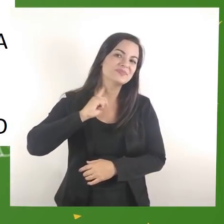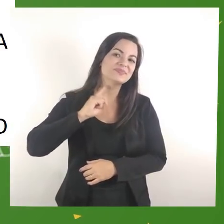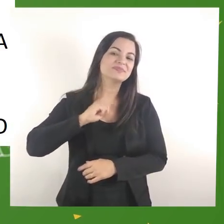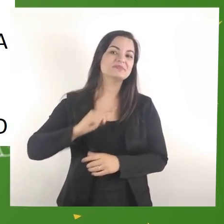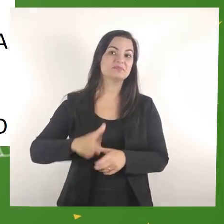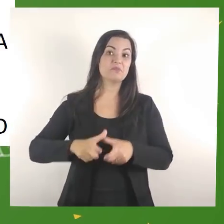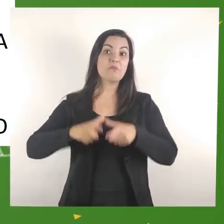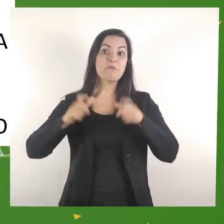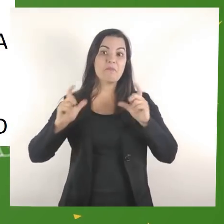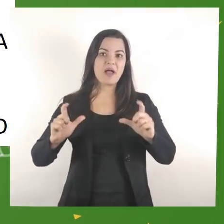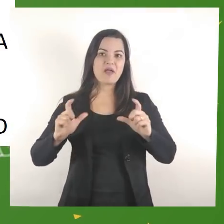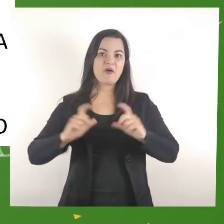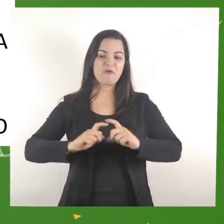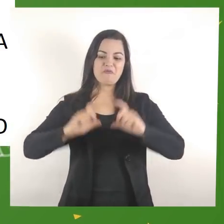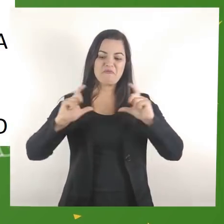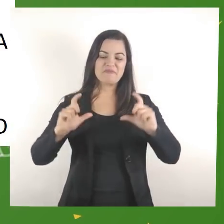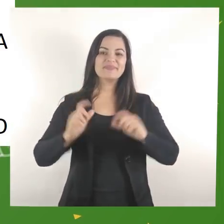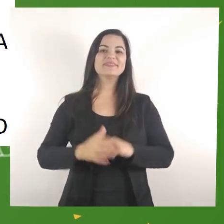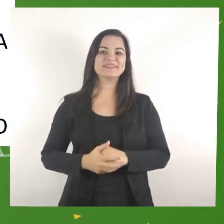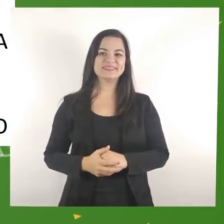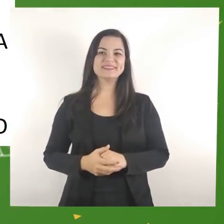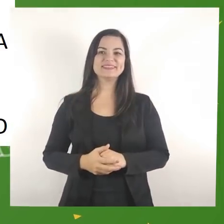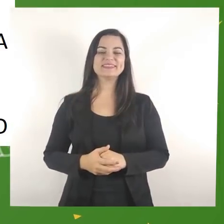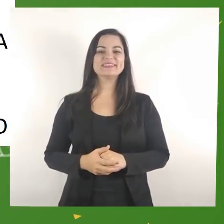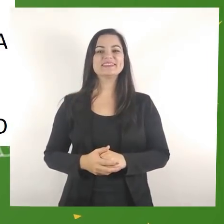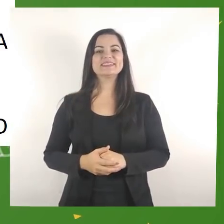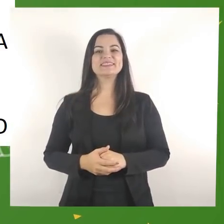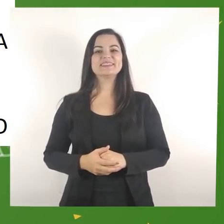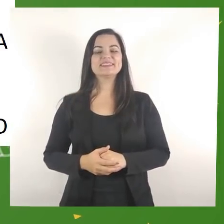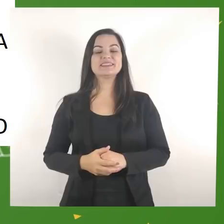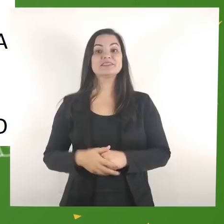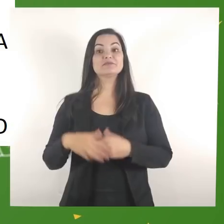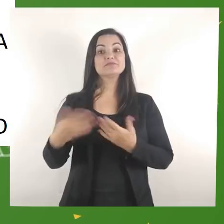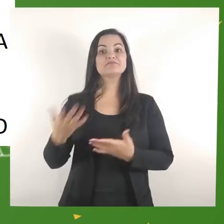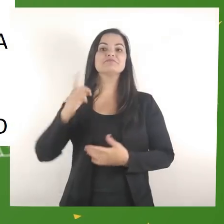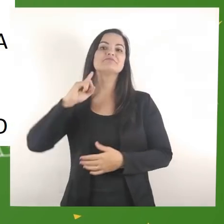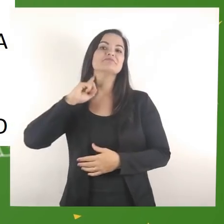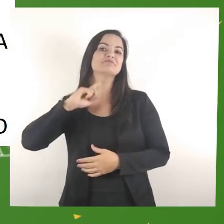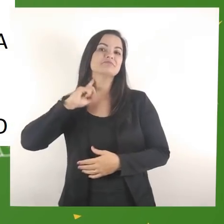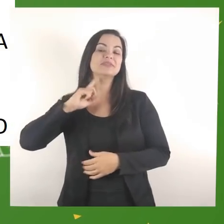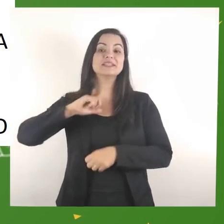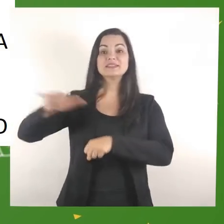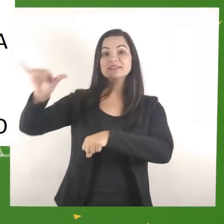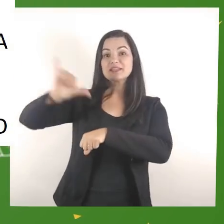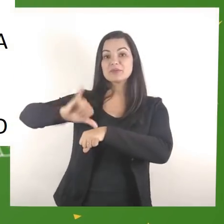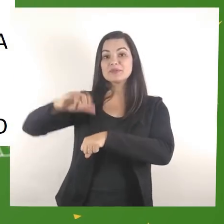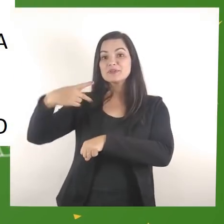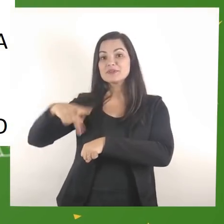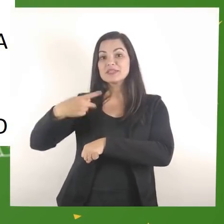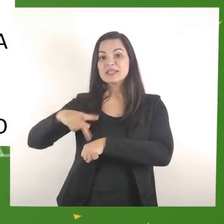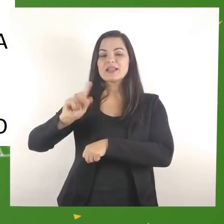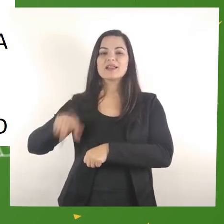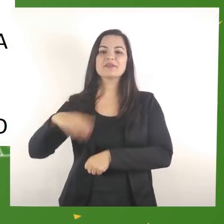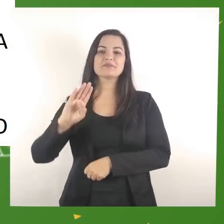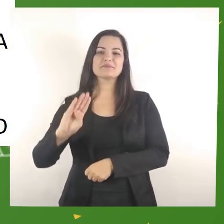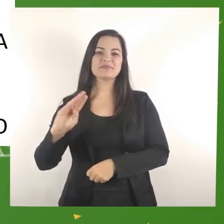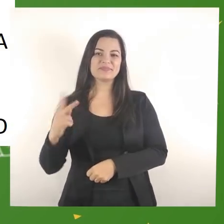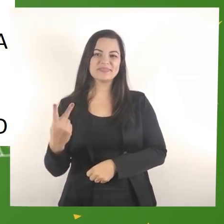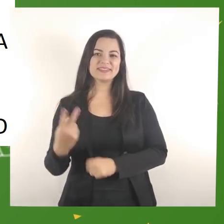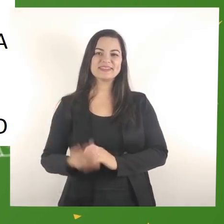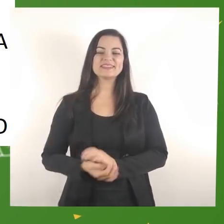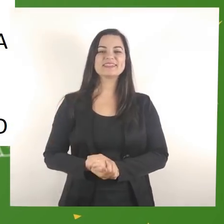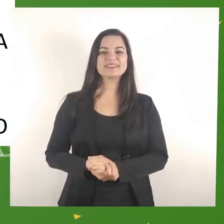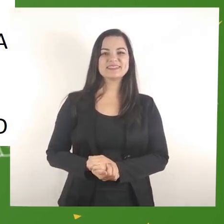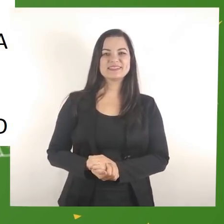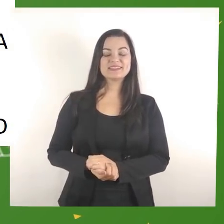ó, grandão aqui no nosso mapa. Minas Gerais tem como capital Belo